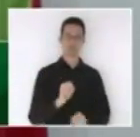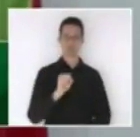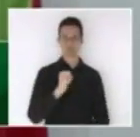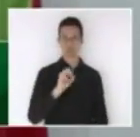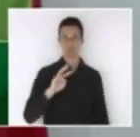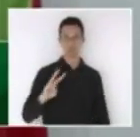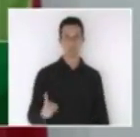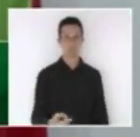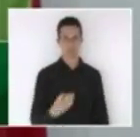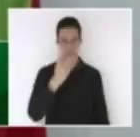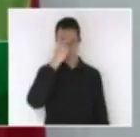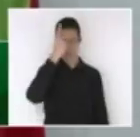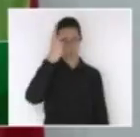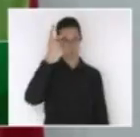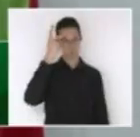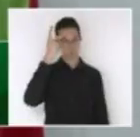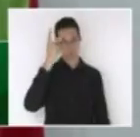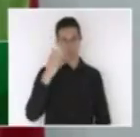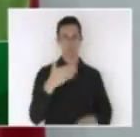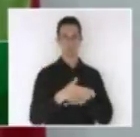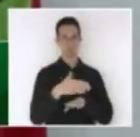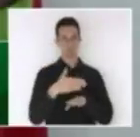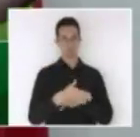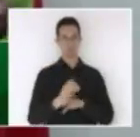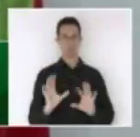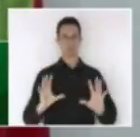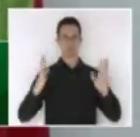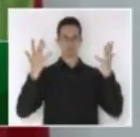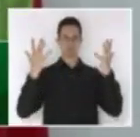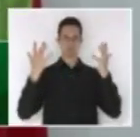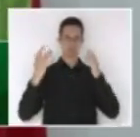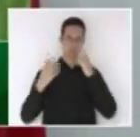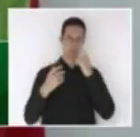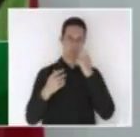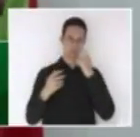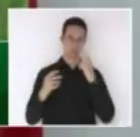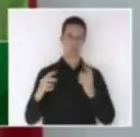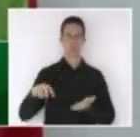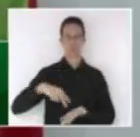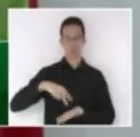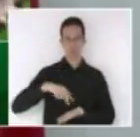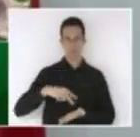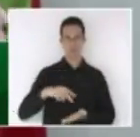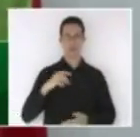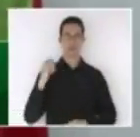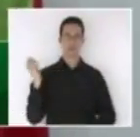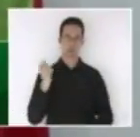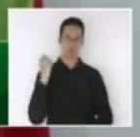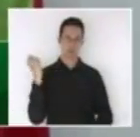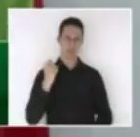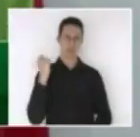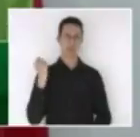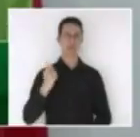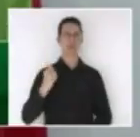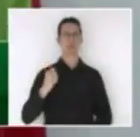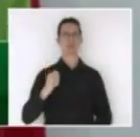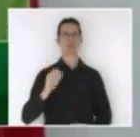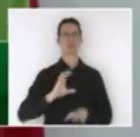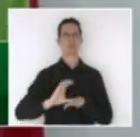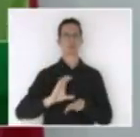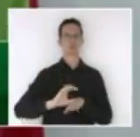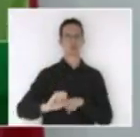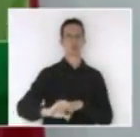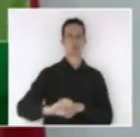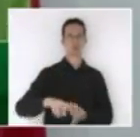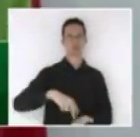que estavam participando dos nossos eventos, nos bailes, rodeios, festa campeira, cursos de dança, e hoje, para